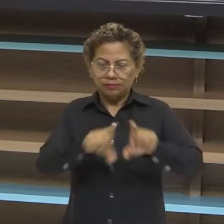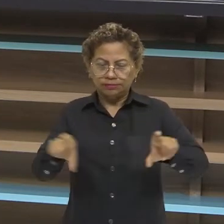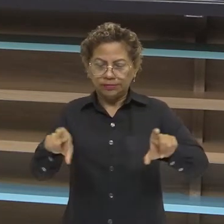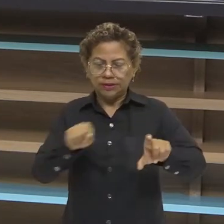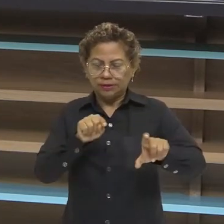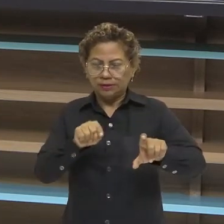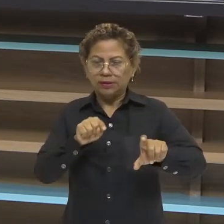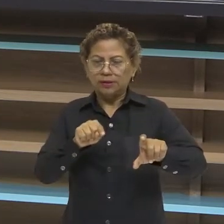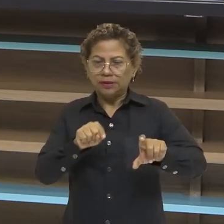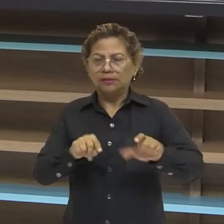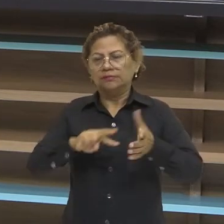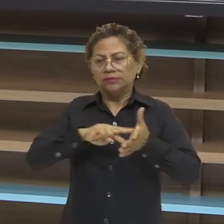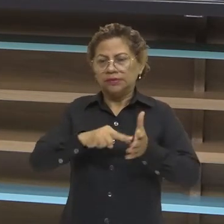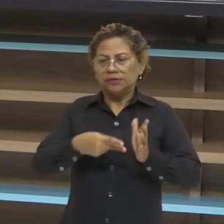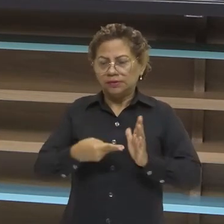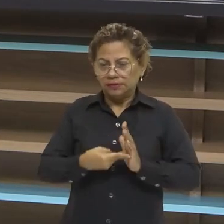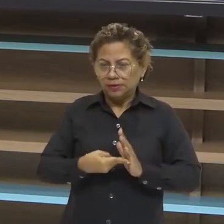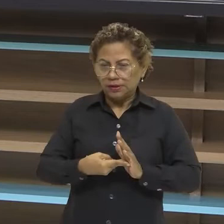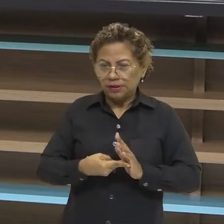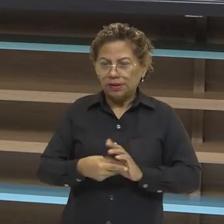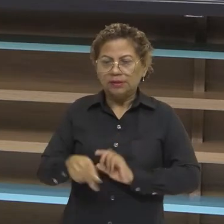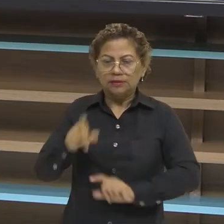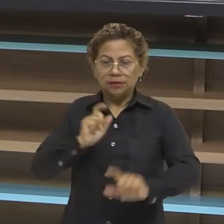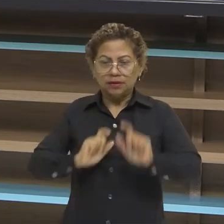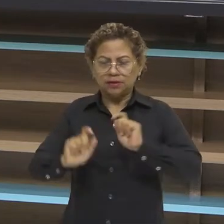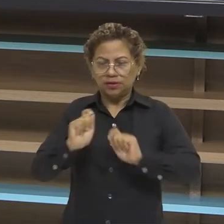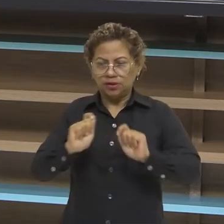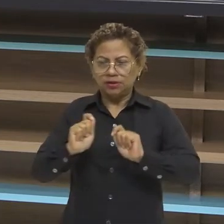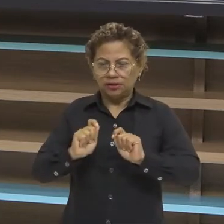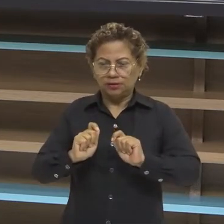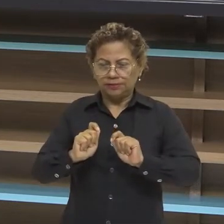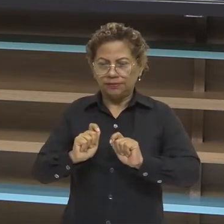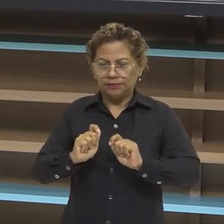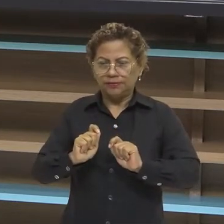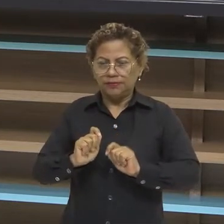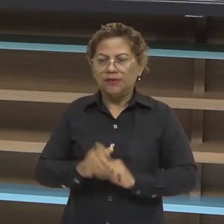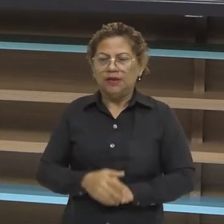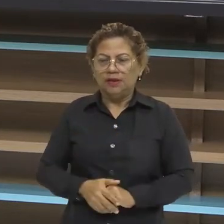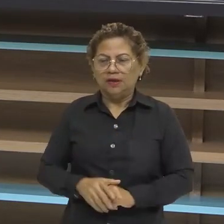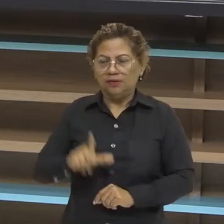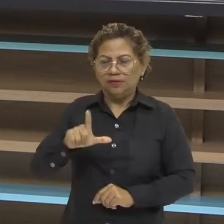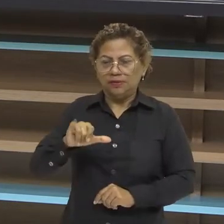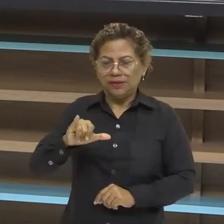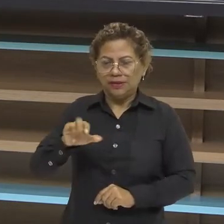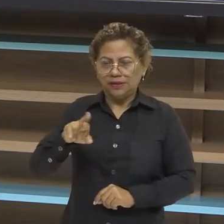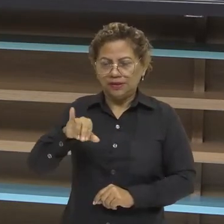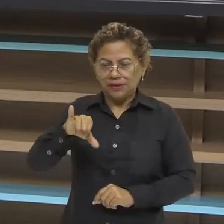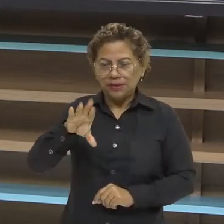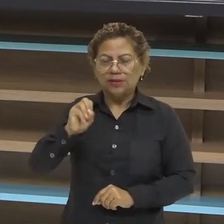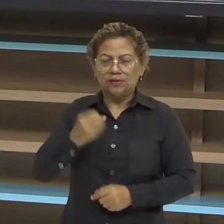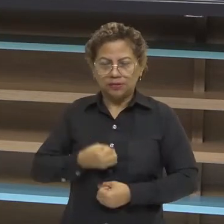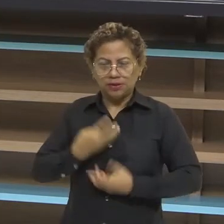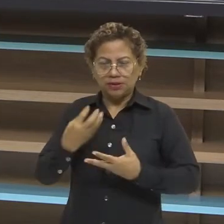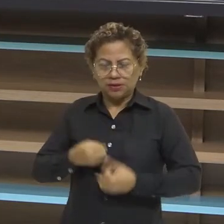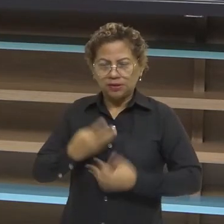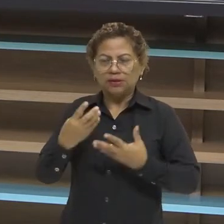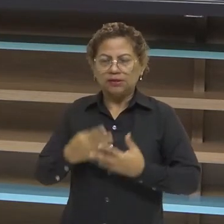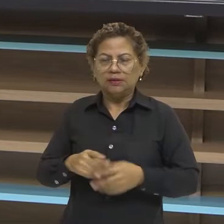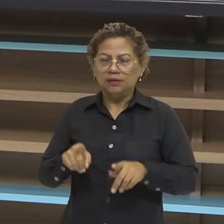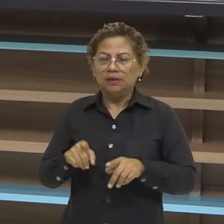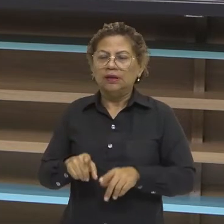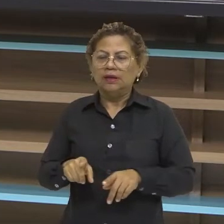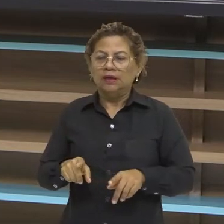tentar mostrar que o eu poético, o eu lírico vai estar mostrando o que? Os seus